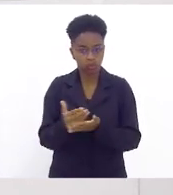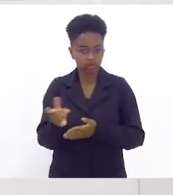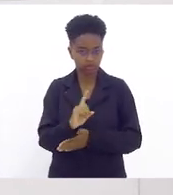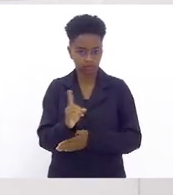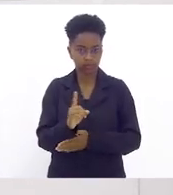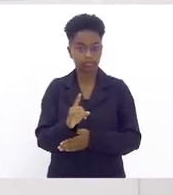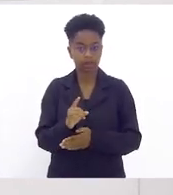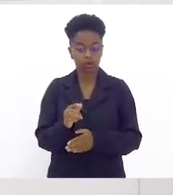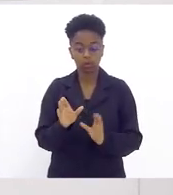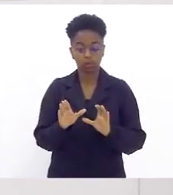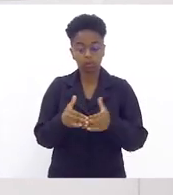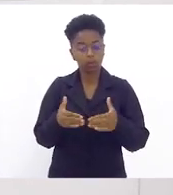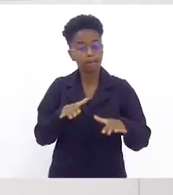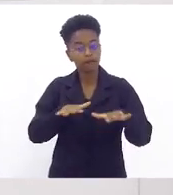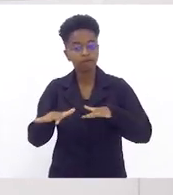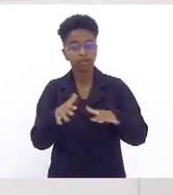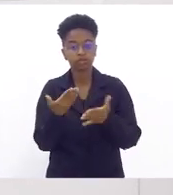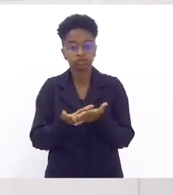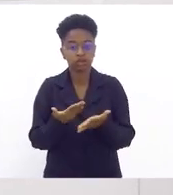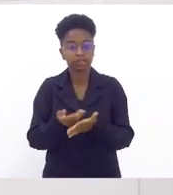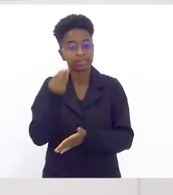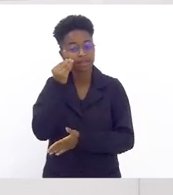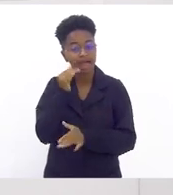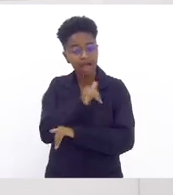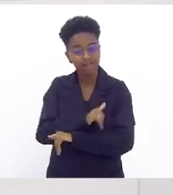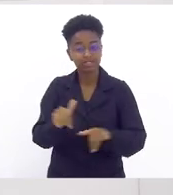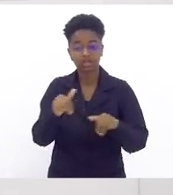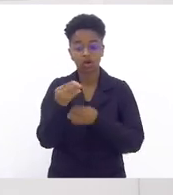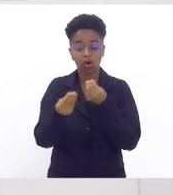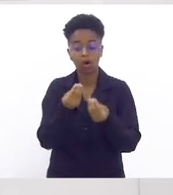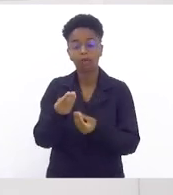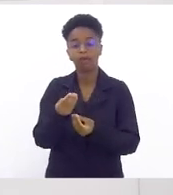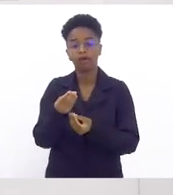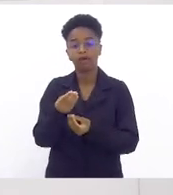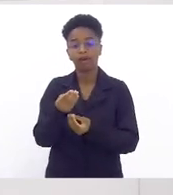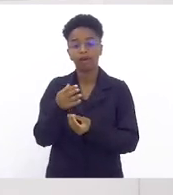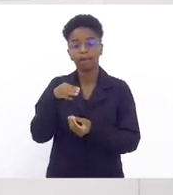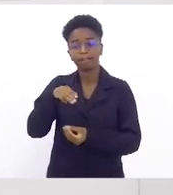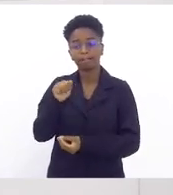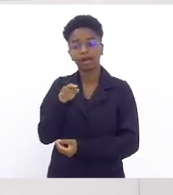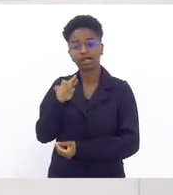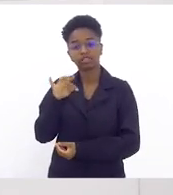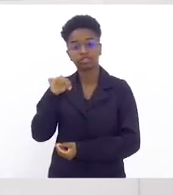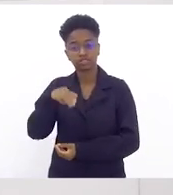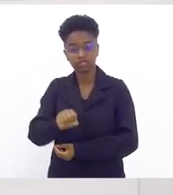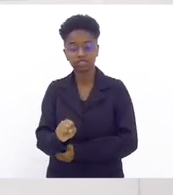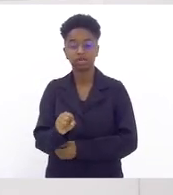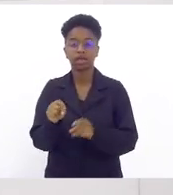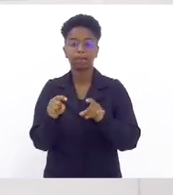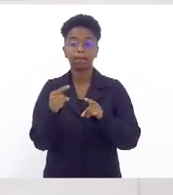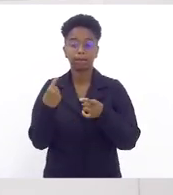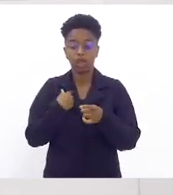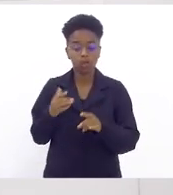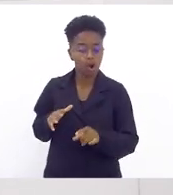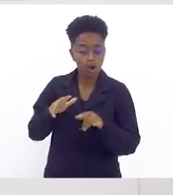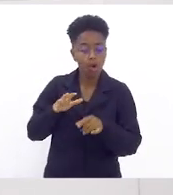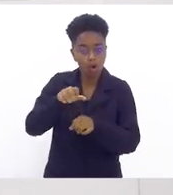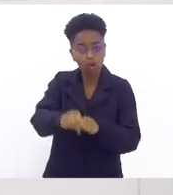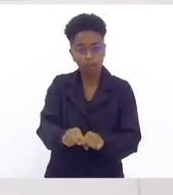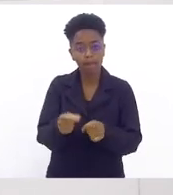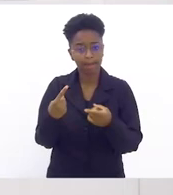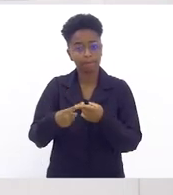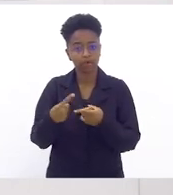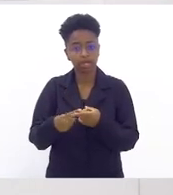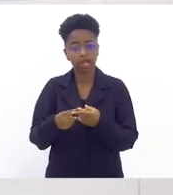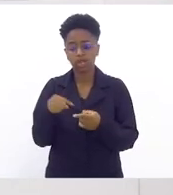tenta avisar a situação da Martins Pena e a situação da gente faz ETEC eu ocupei a Faetec e digo com muito orgulho que eu ocupei porque aí na aceitável a